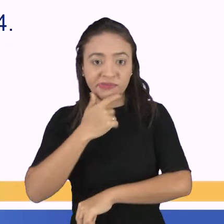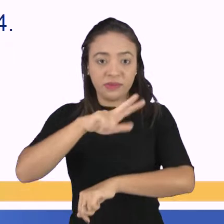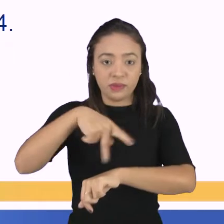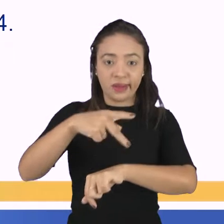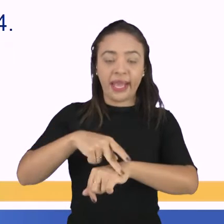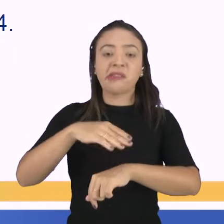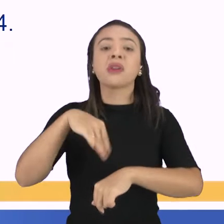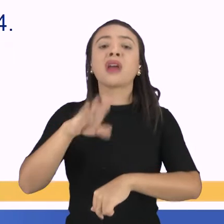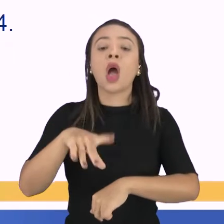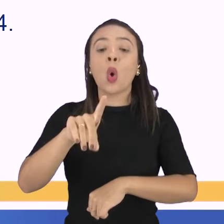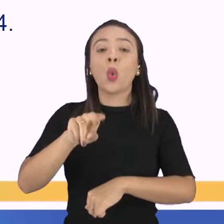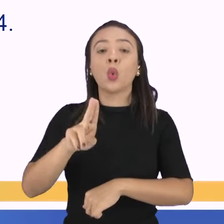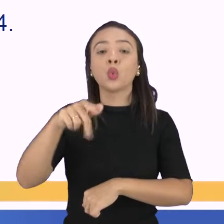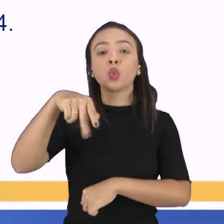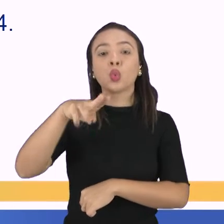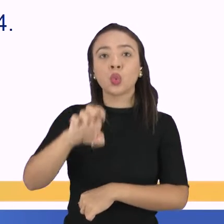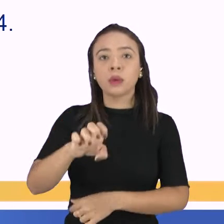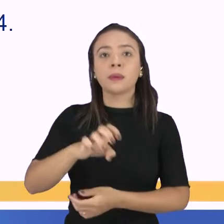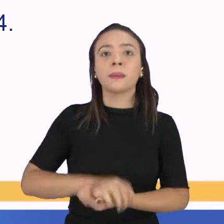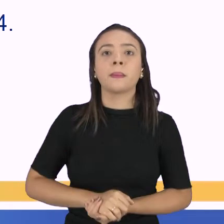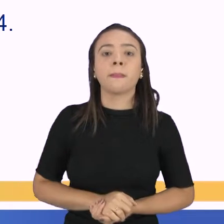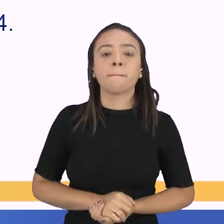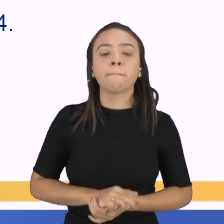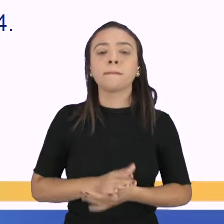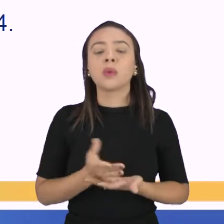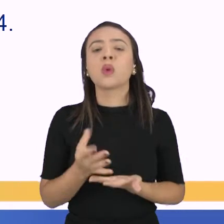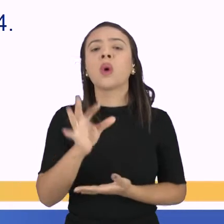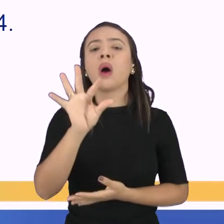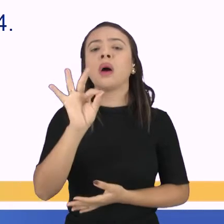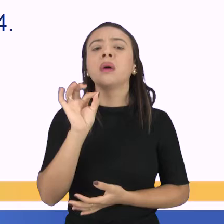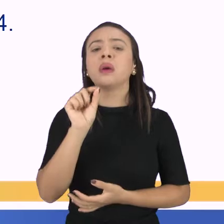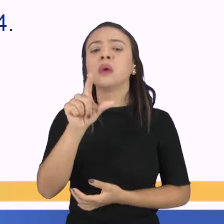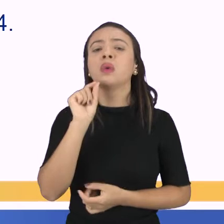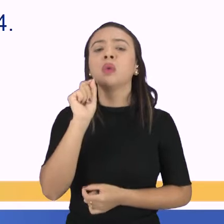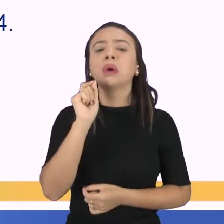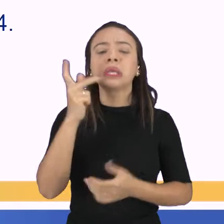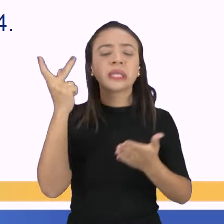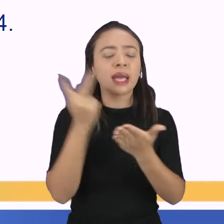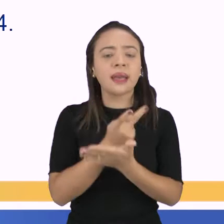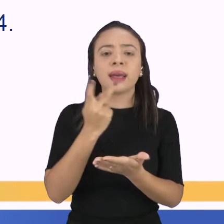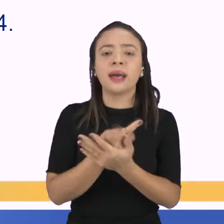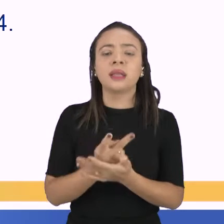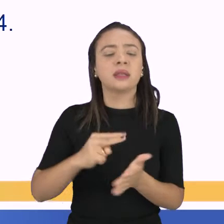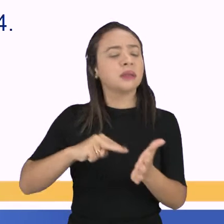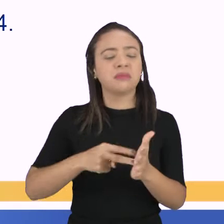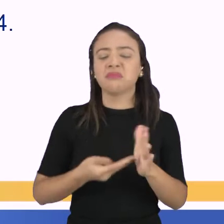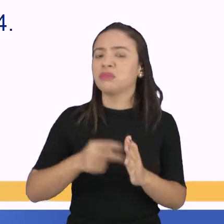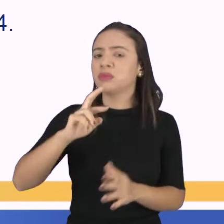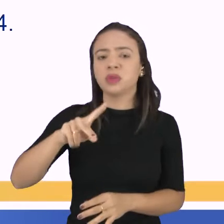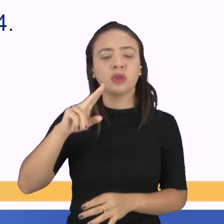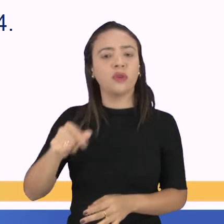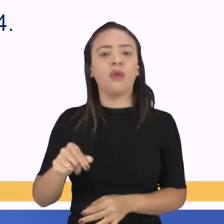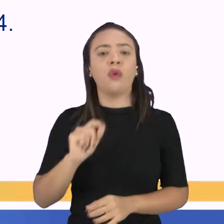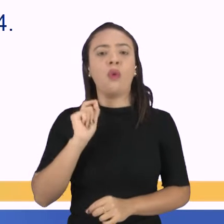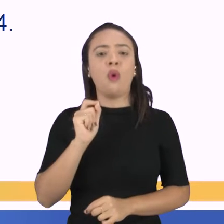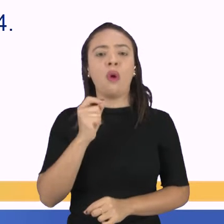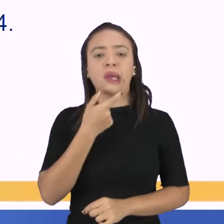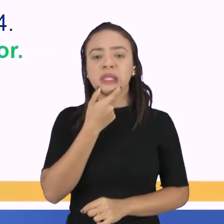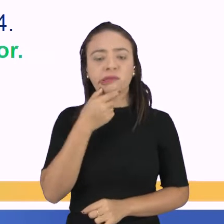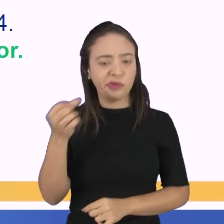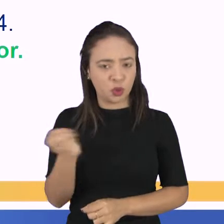Conquistador. E aí, qual dessas opções aí não é marco do inglês moderno? Essa tá facinho,